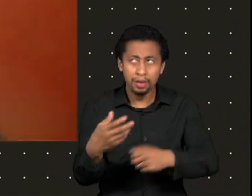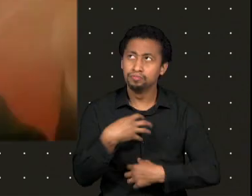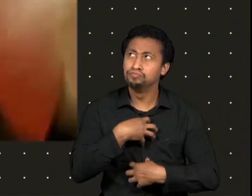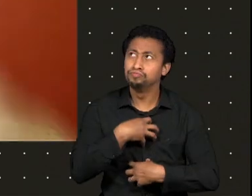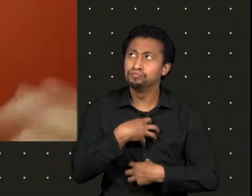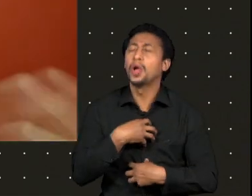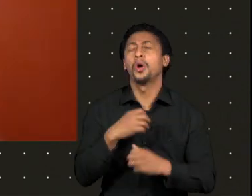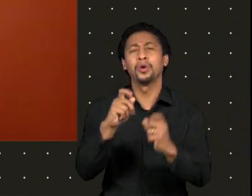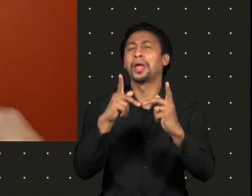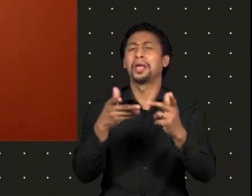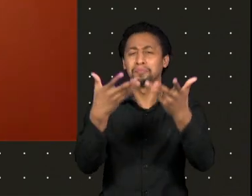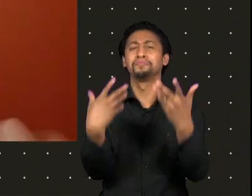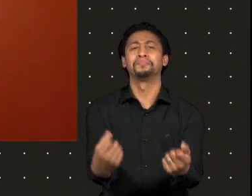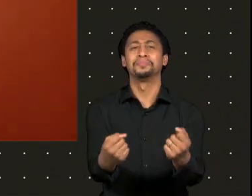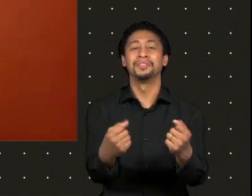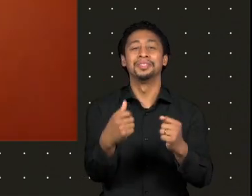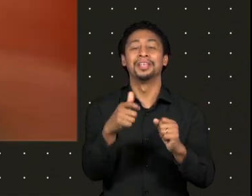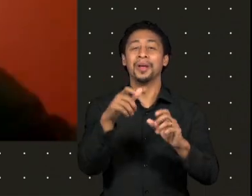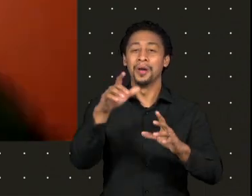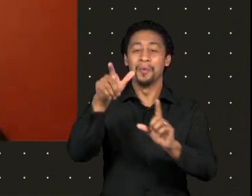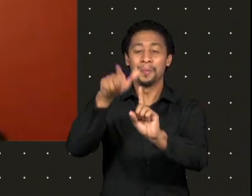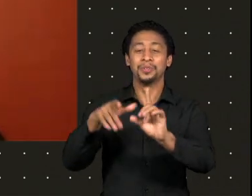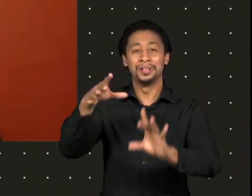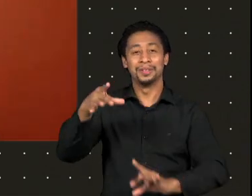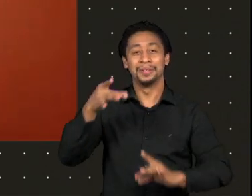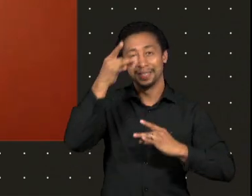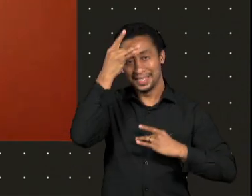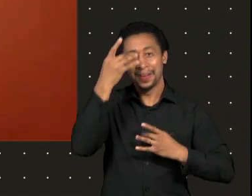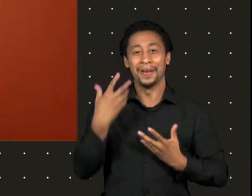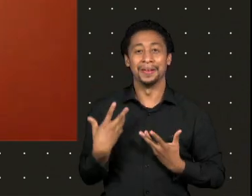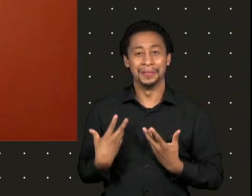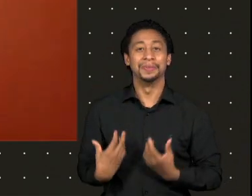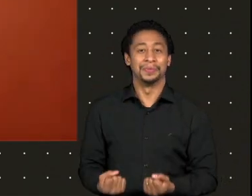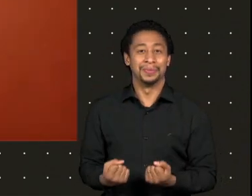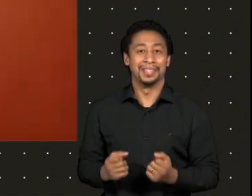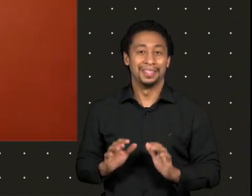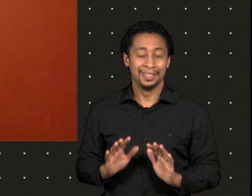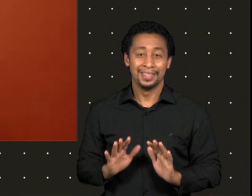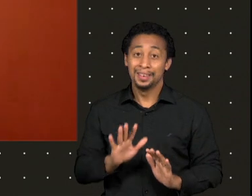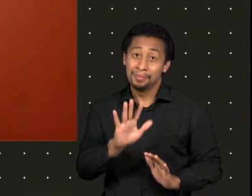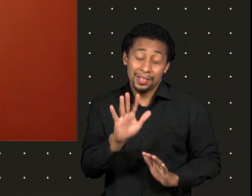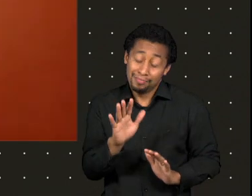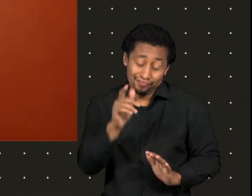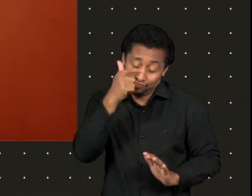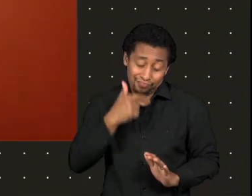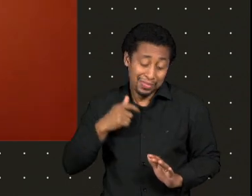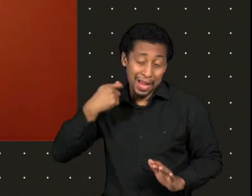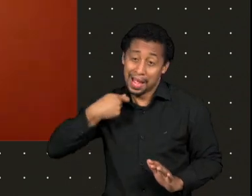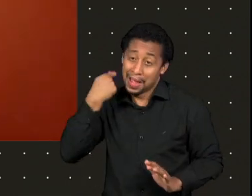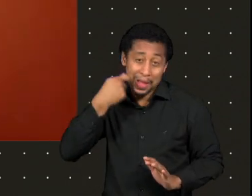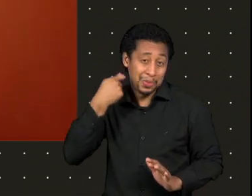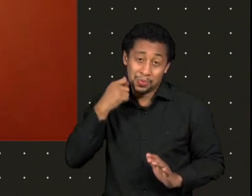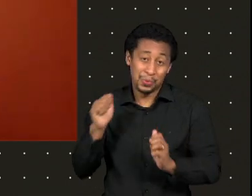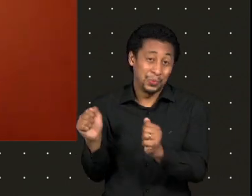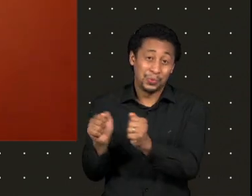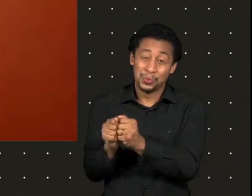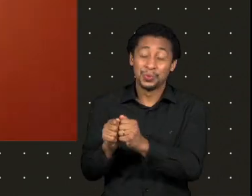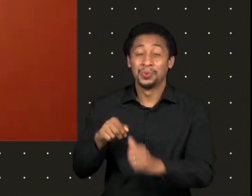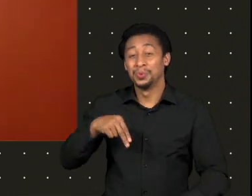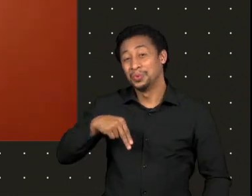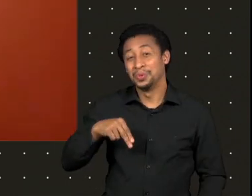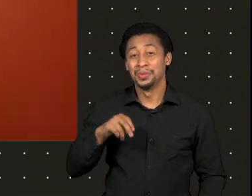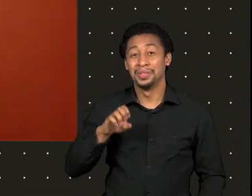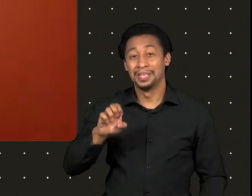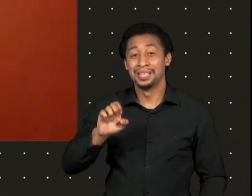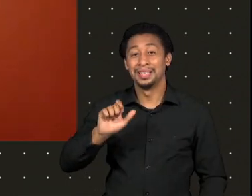vestido como aquele personagem, tal coisa, mas seja você mesmo. É. Então, me tornei ator de Nelson Pereira dos Santos. Ele criou